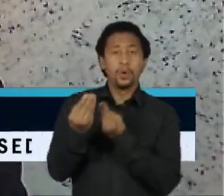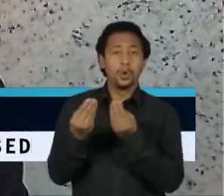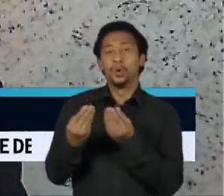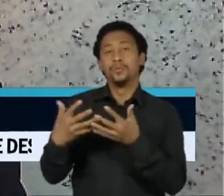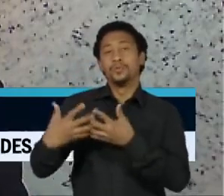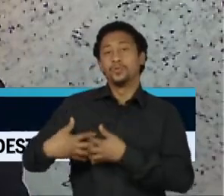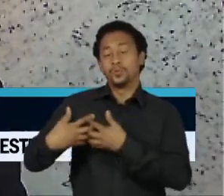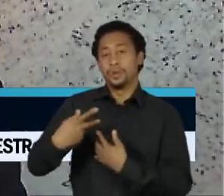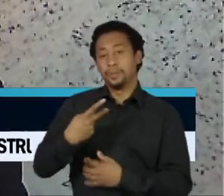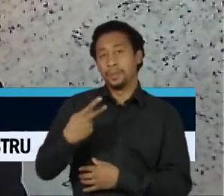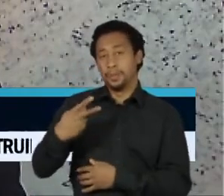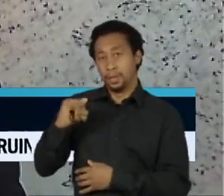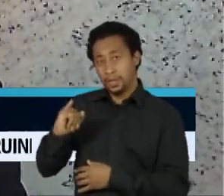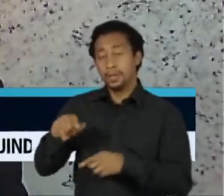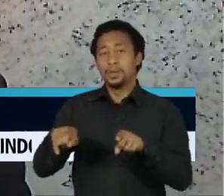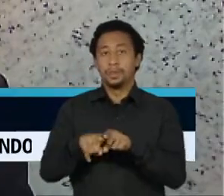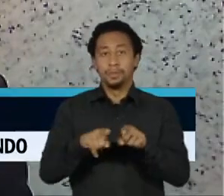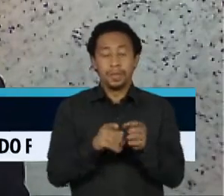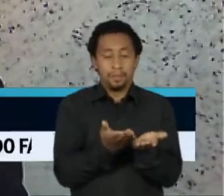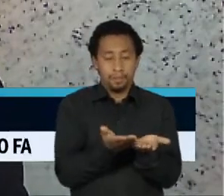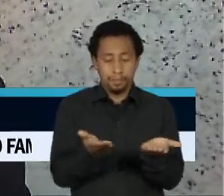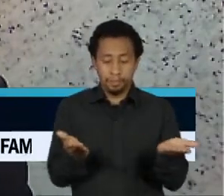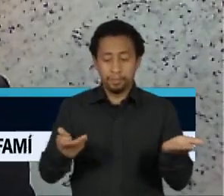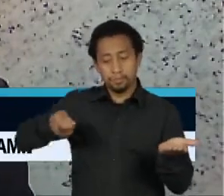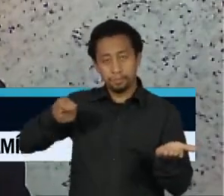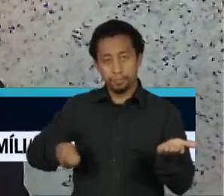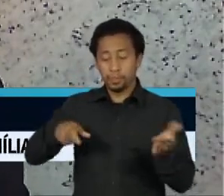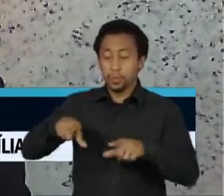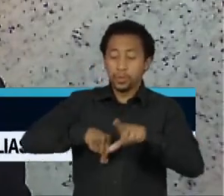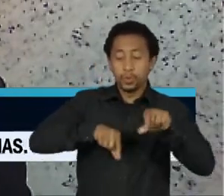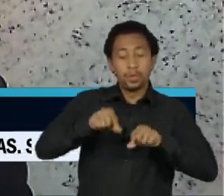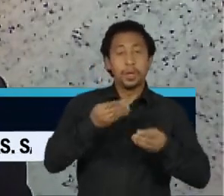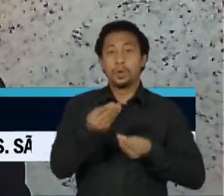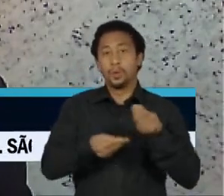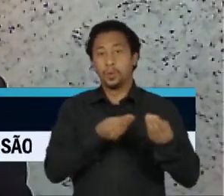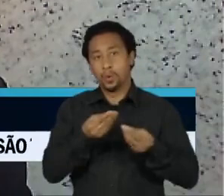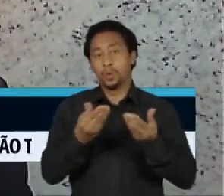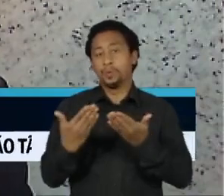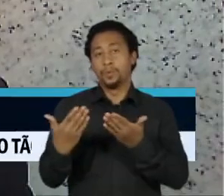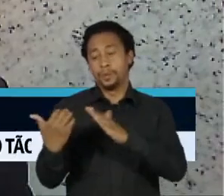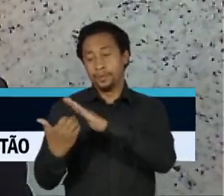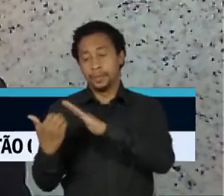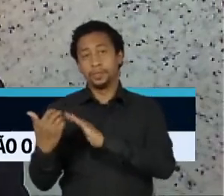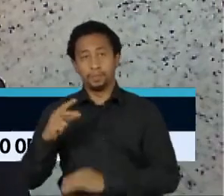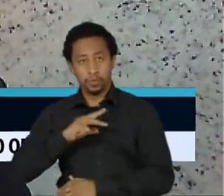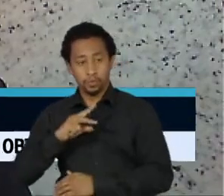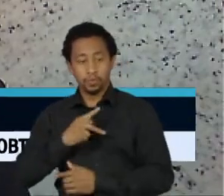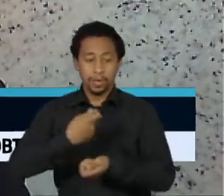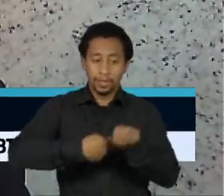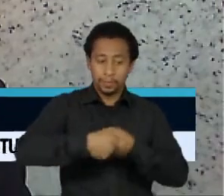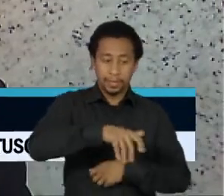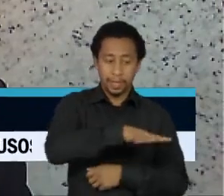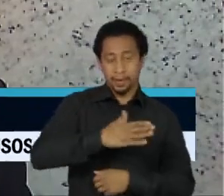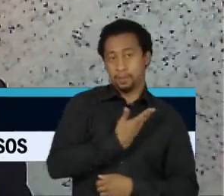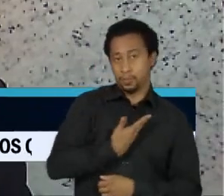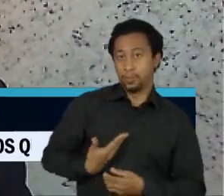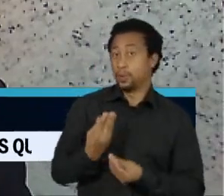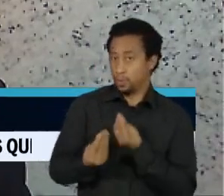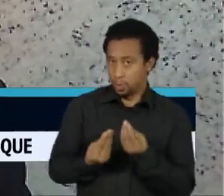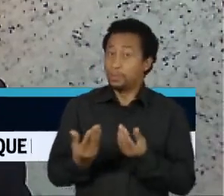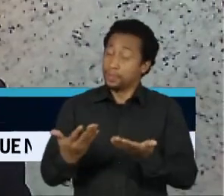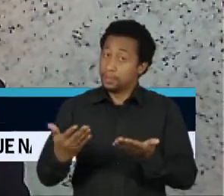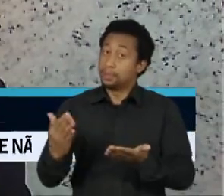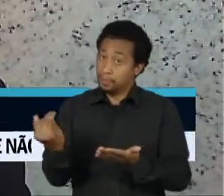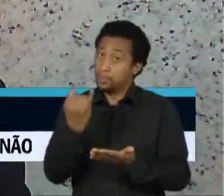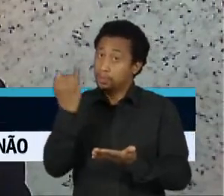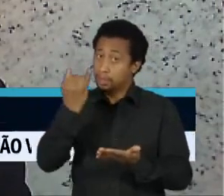certames e transferências de ativos ao setor privado. Mas a gente também precisa que, nesse momento, o investimento volte a ter um papel crucial